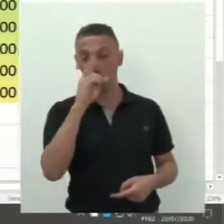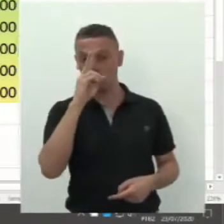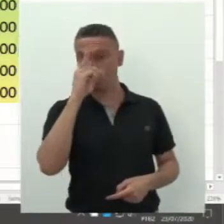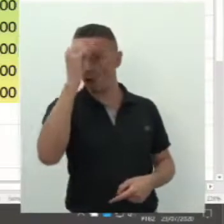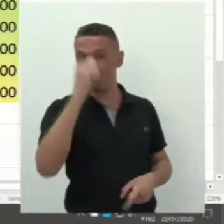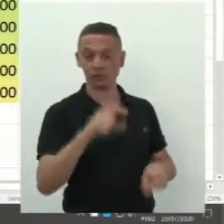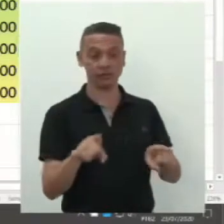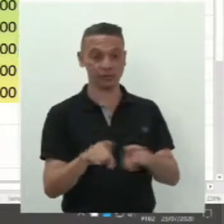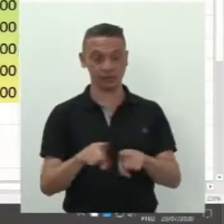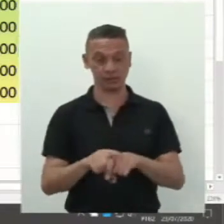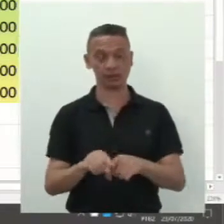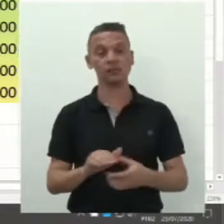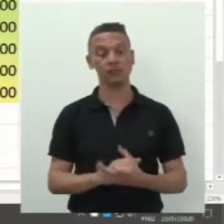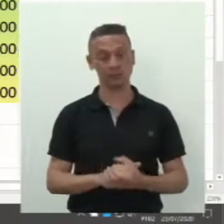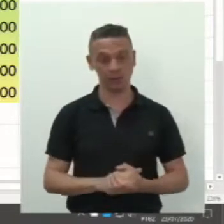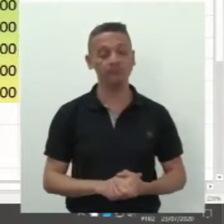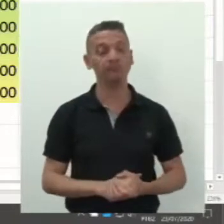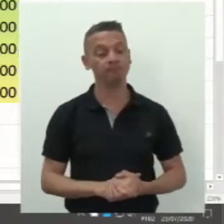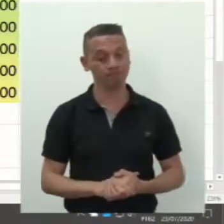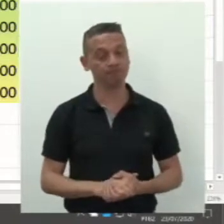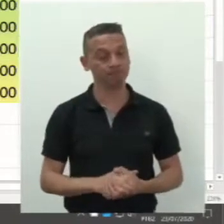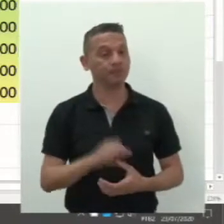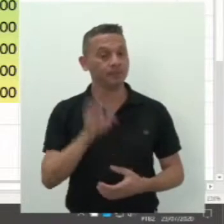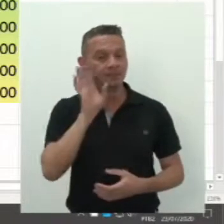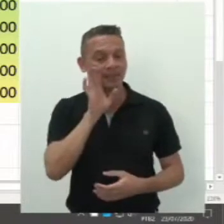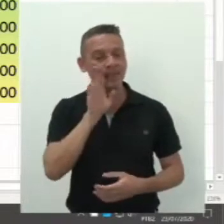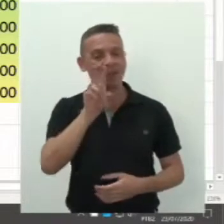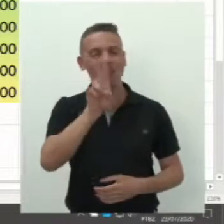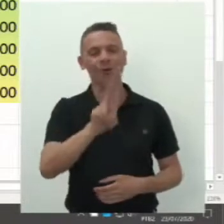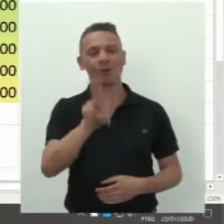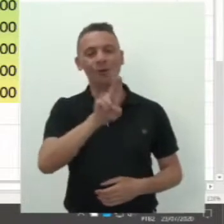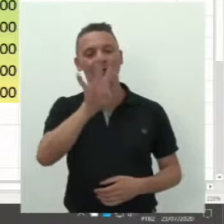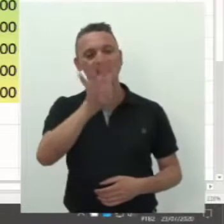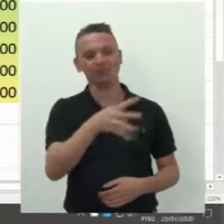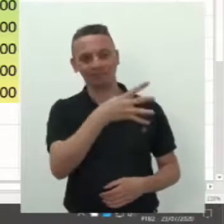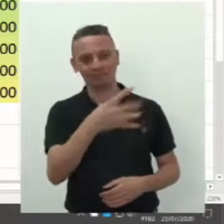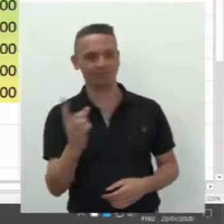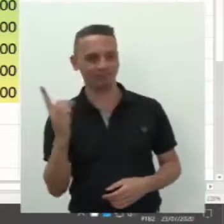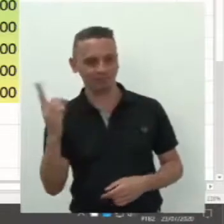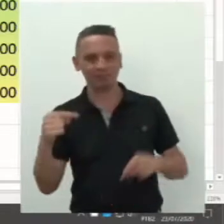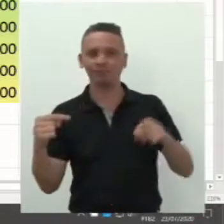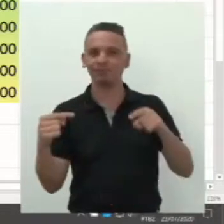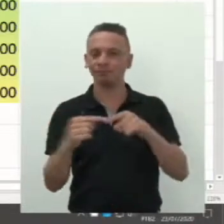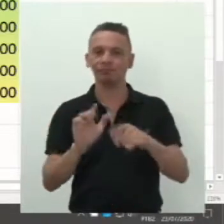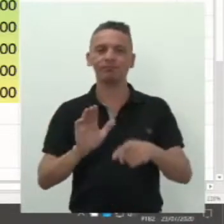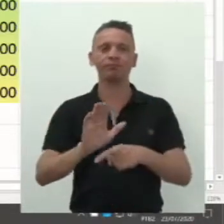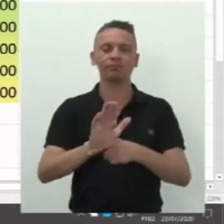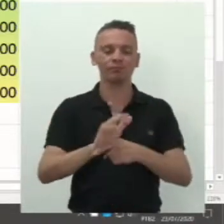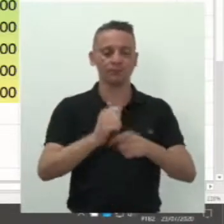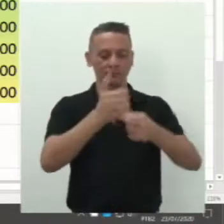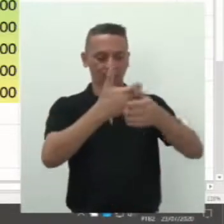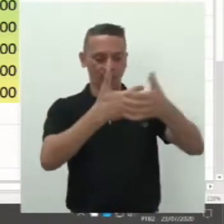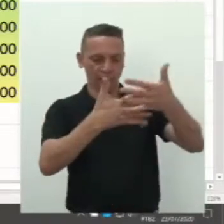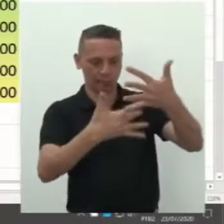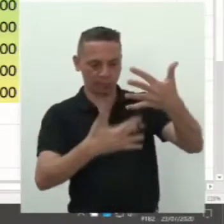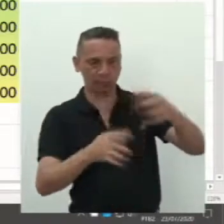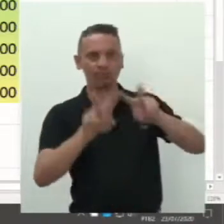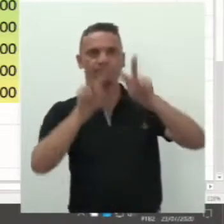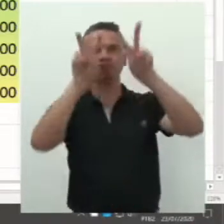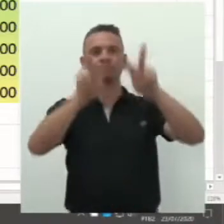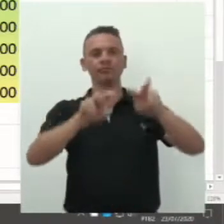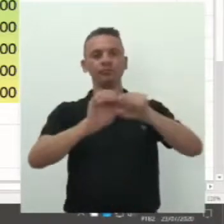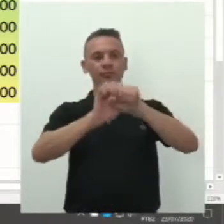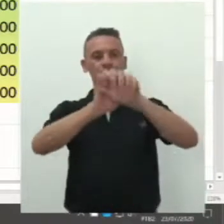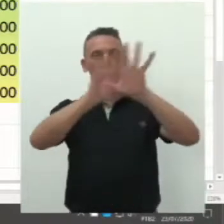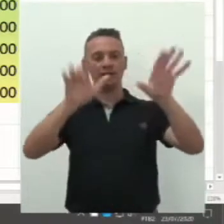né? Então, é uma formatação interessante se você tem um conjunto muito grande de dados e quer observar um